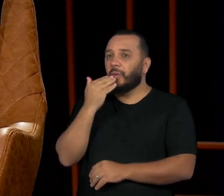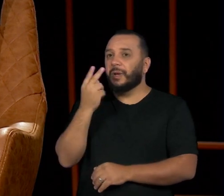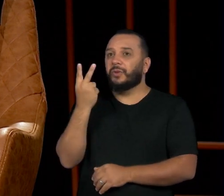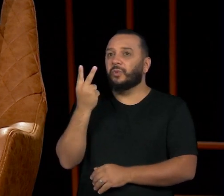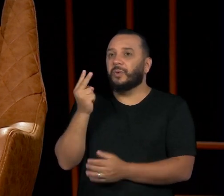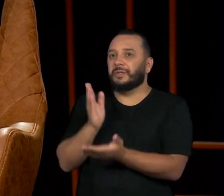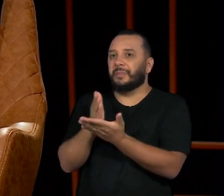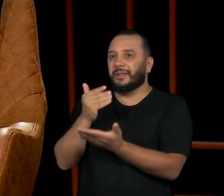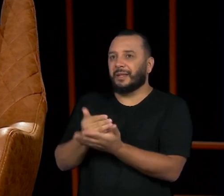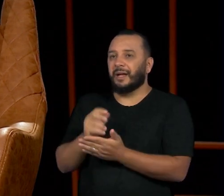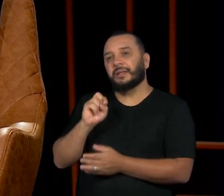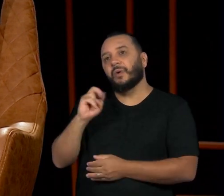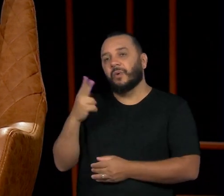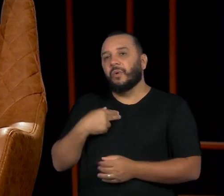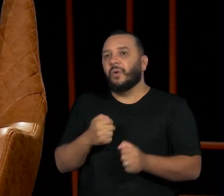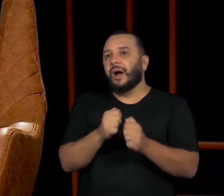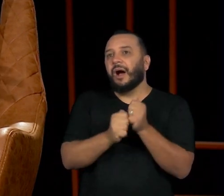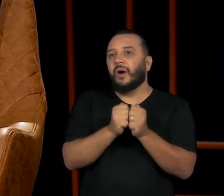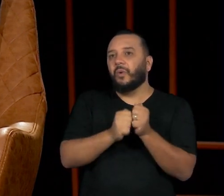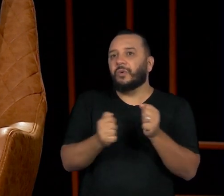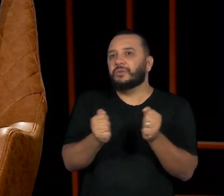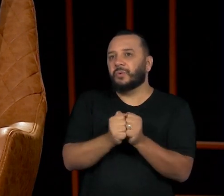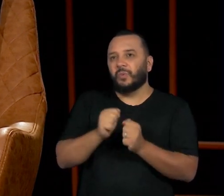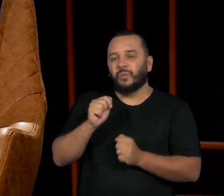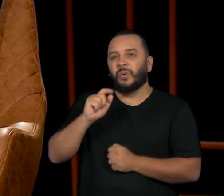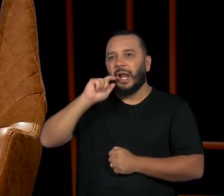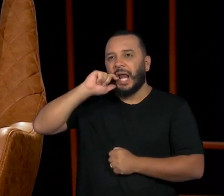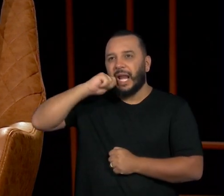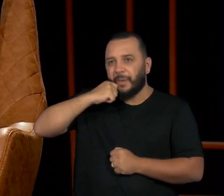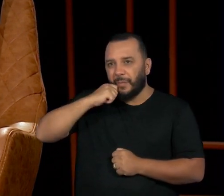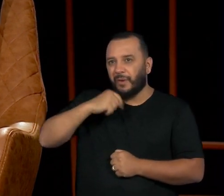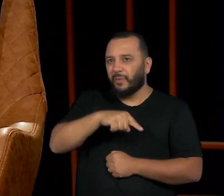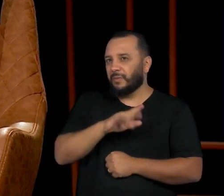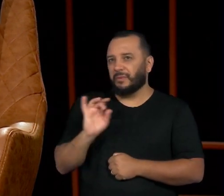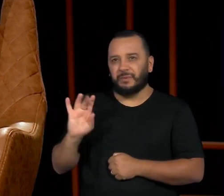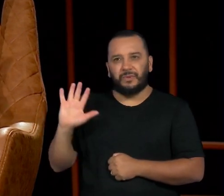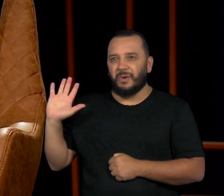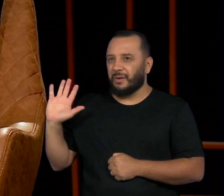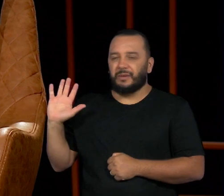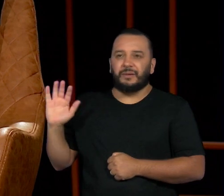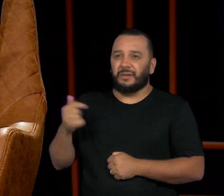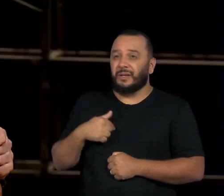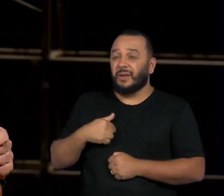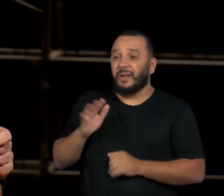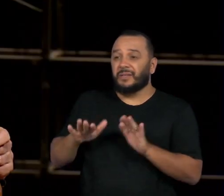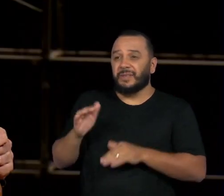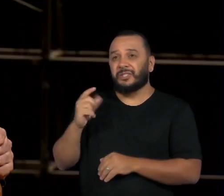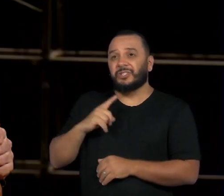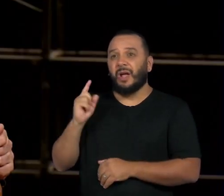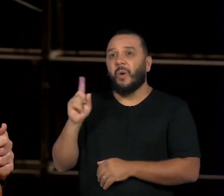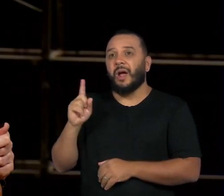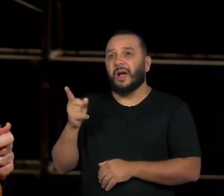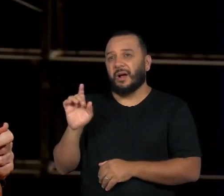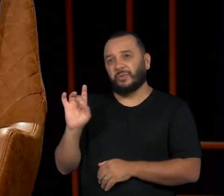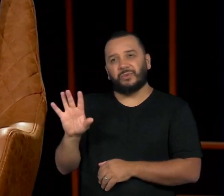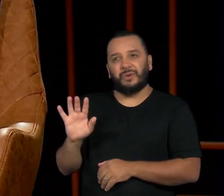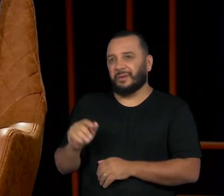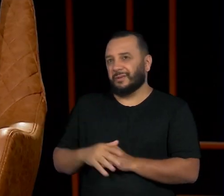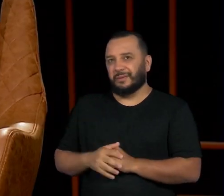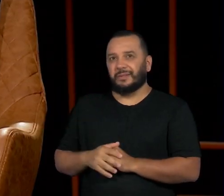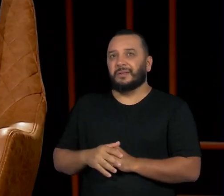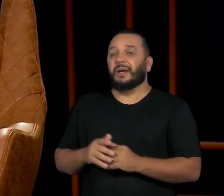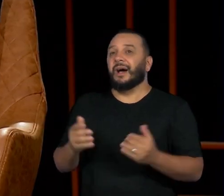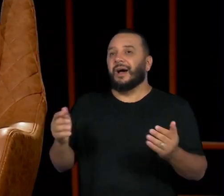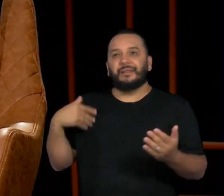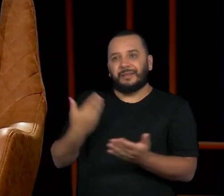uma panelinha de arroz com limão, que era o que tinha, que às vezes eu tinha R$1 para me alimentar o dia todo. E até hoje eu faço